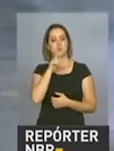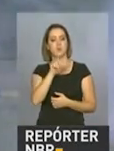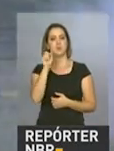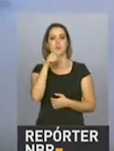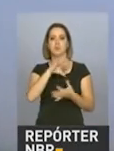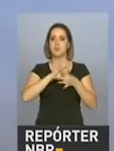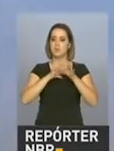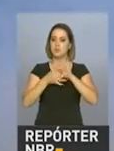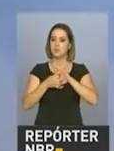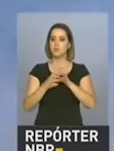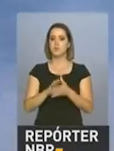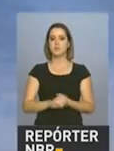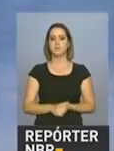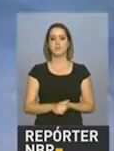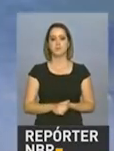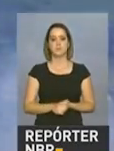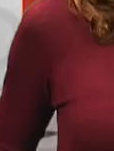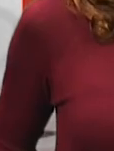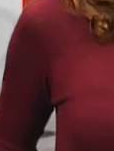Olimpíadas.